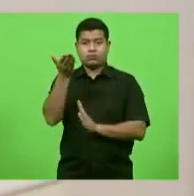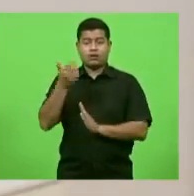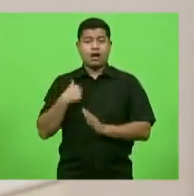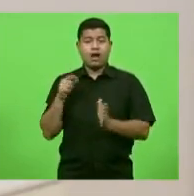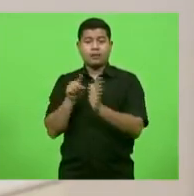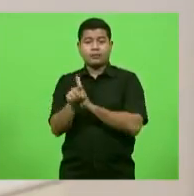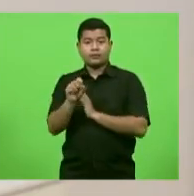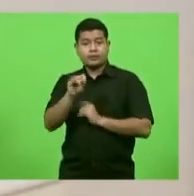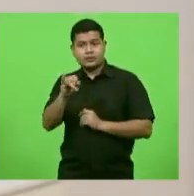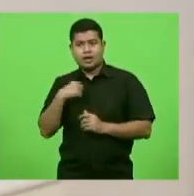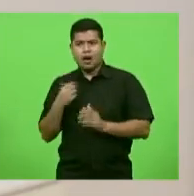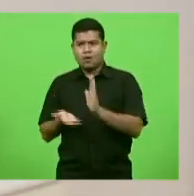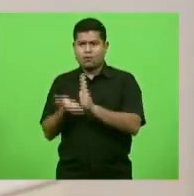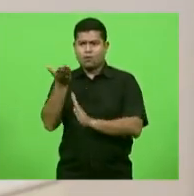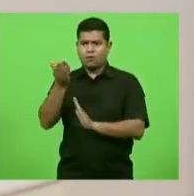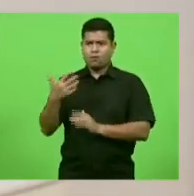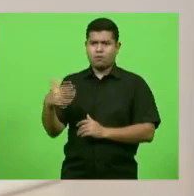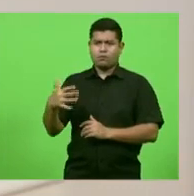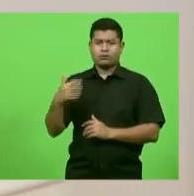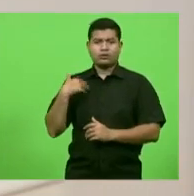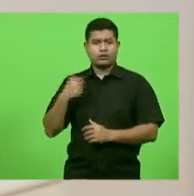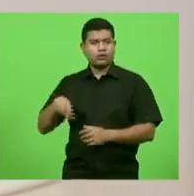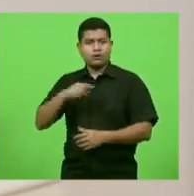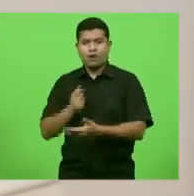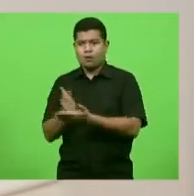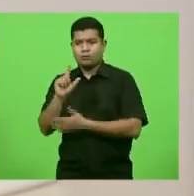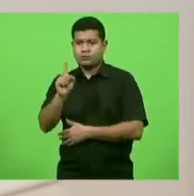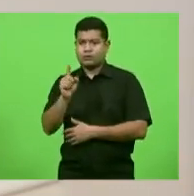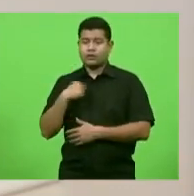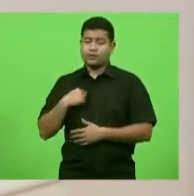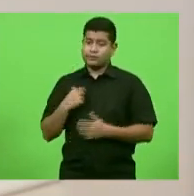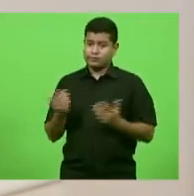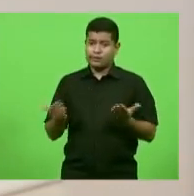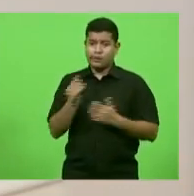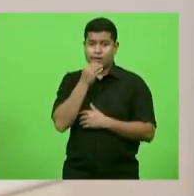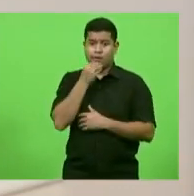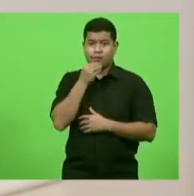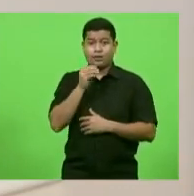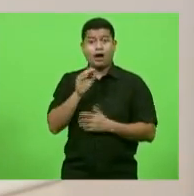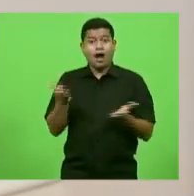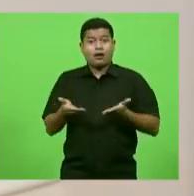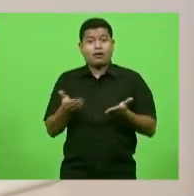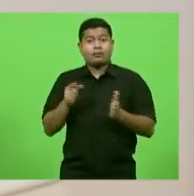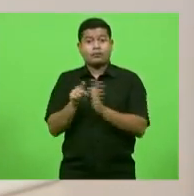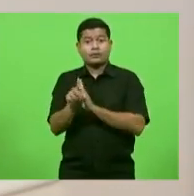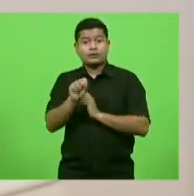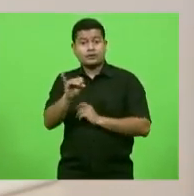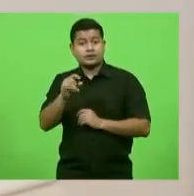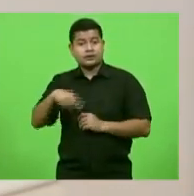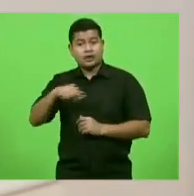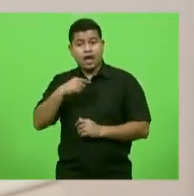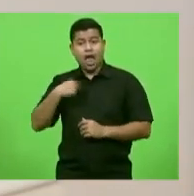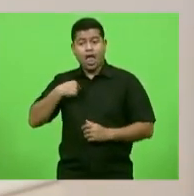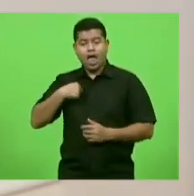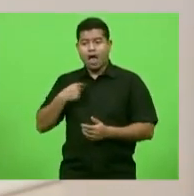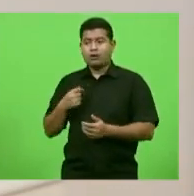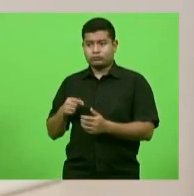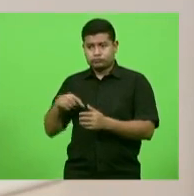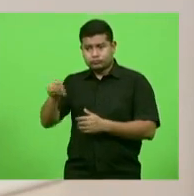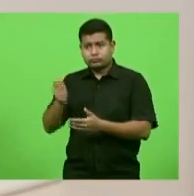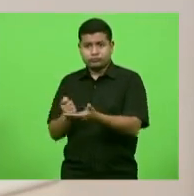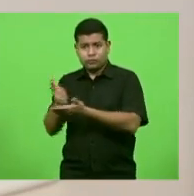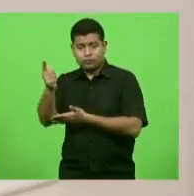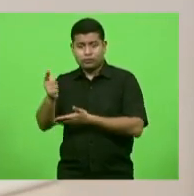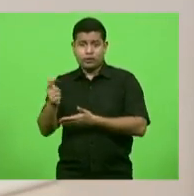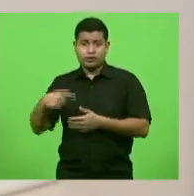compra? Naturalmente seria isso. A pergunta é, se eu não comprar, nós não teremos. E obviamente que nós não estamos comprando